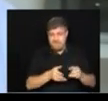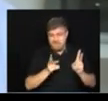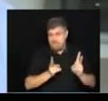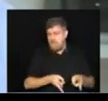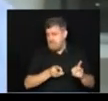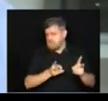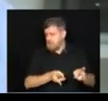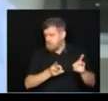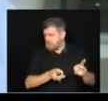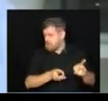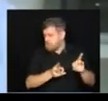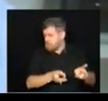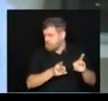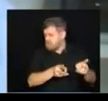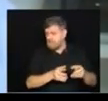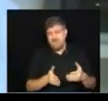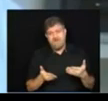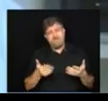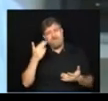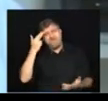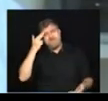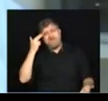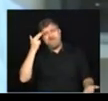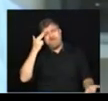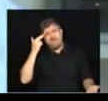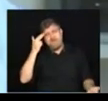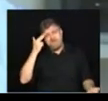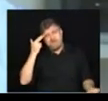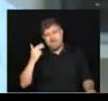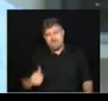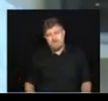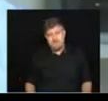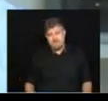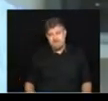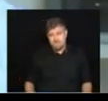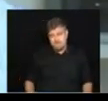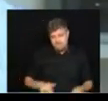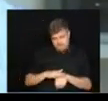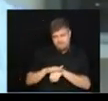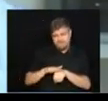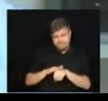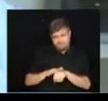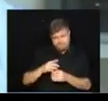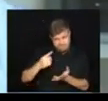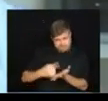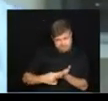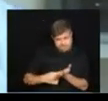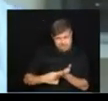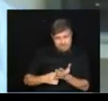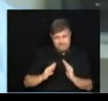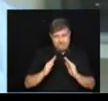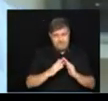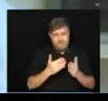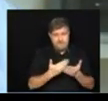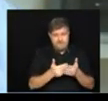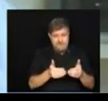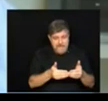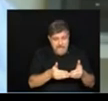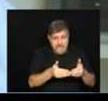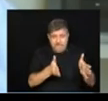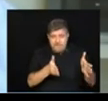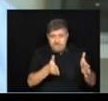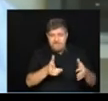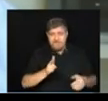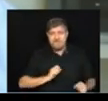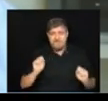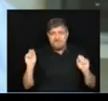assim, mas, Gabriel, convenhamos hoje que com as aberturas relativas de